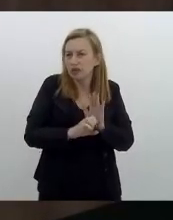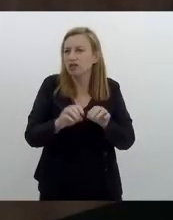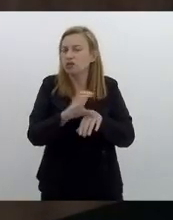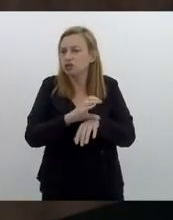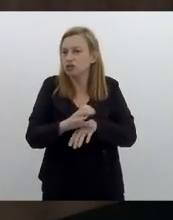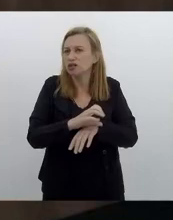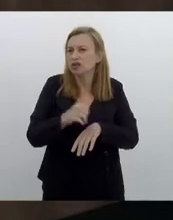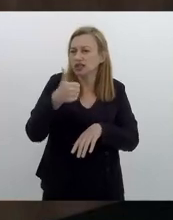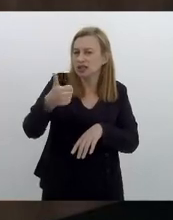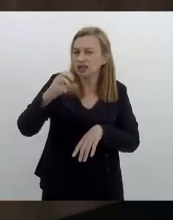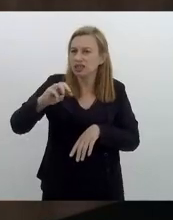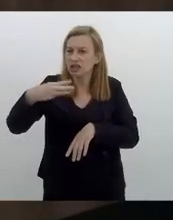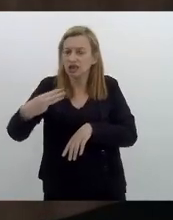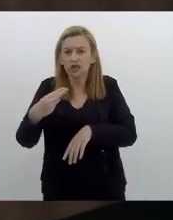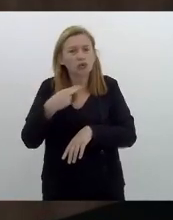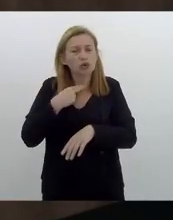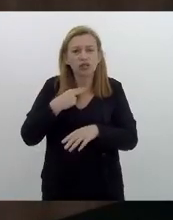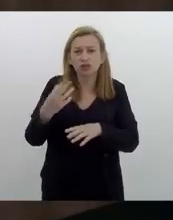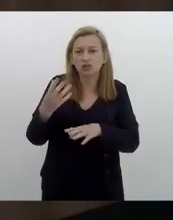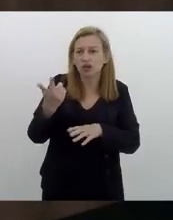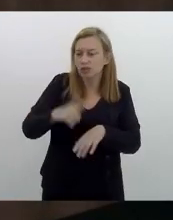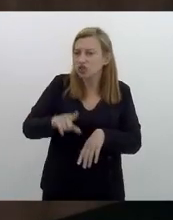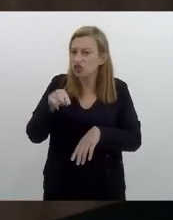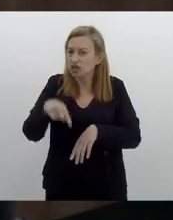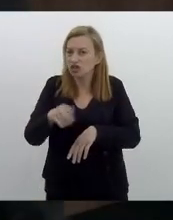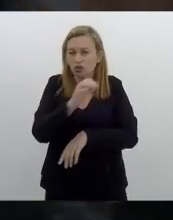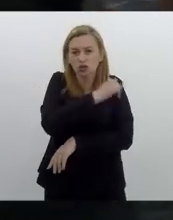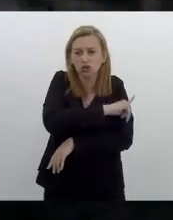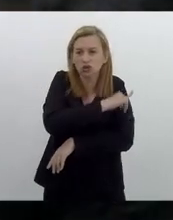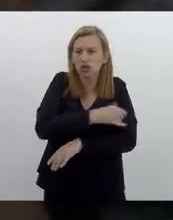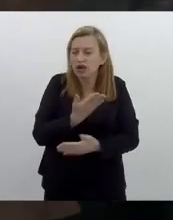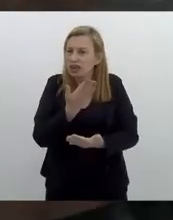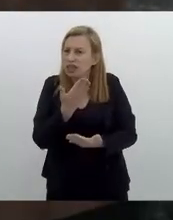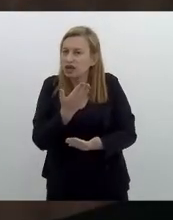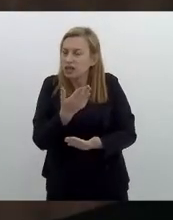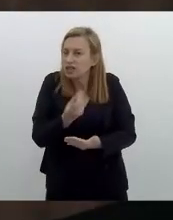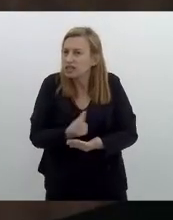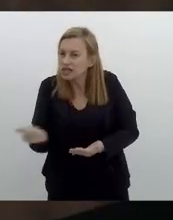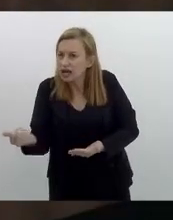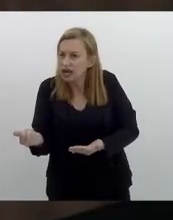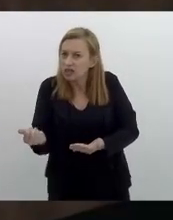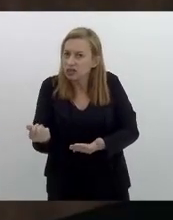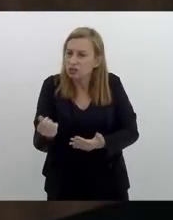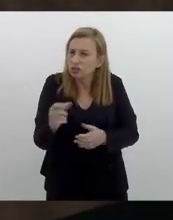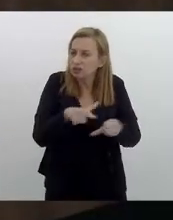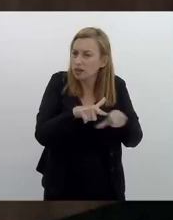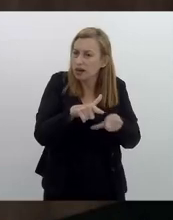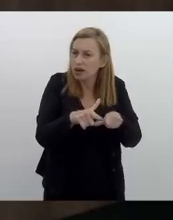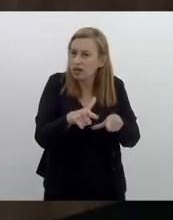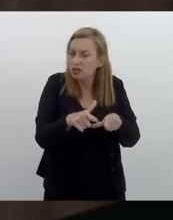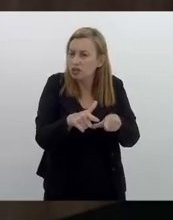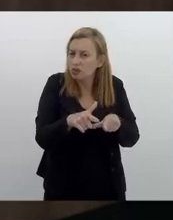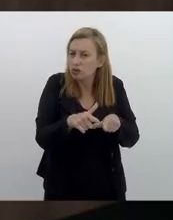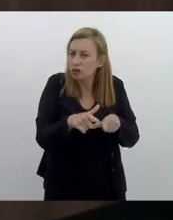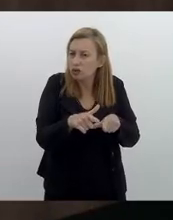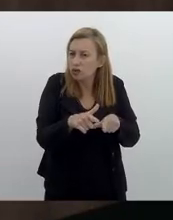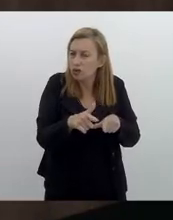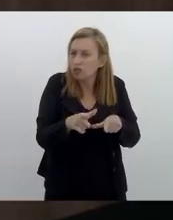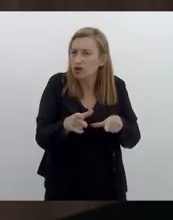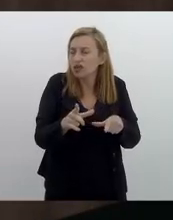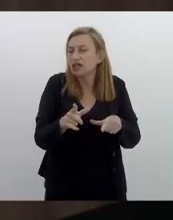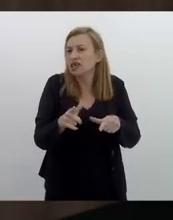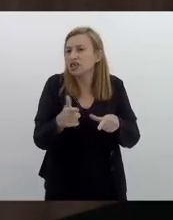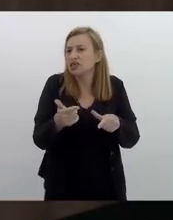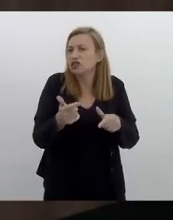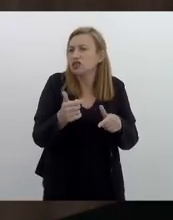O Estado de Janeiro Porque o que esse cara Faz? Ele sai do emprego Ele sai Ou ele vai ter direito A readaptação A lei não fala em direito